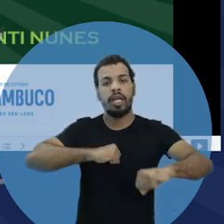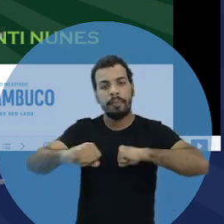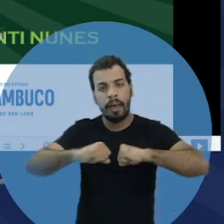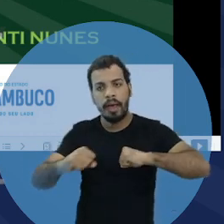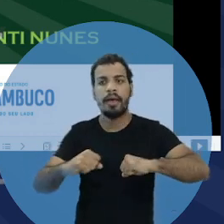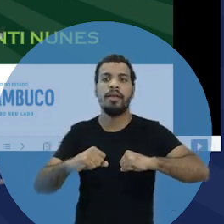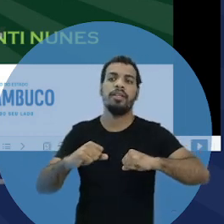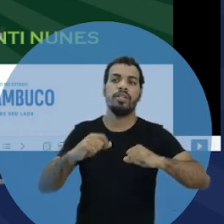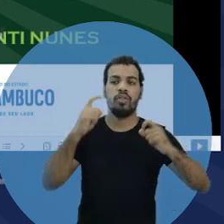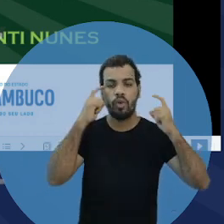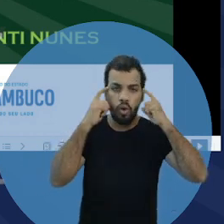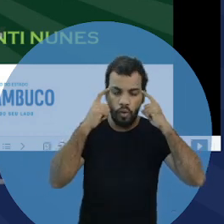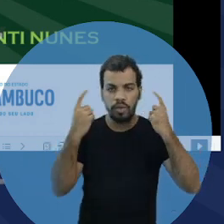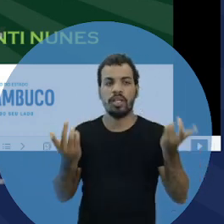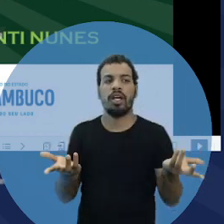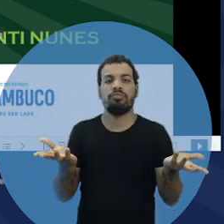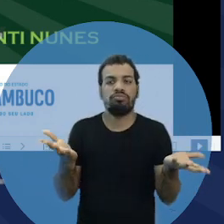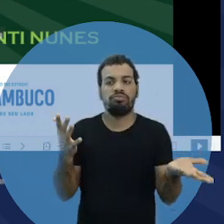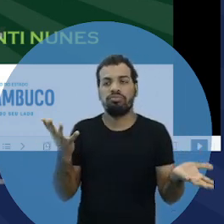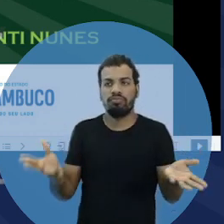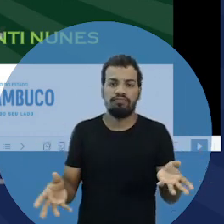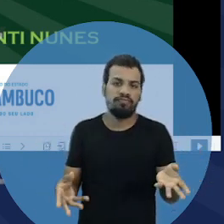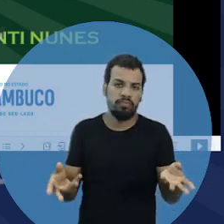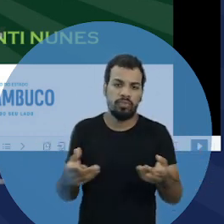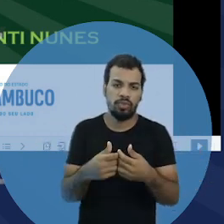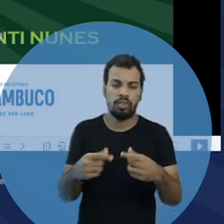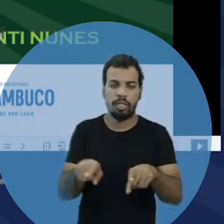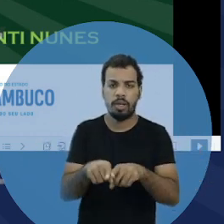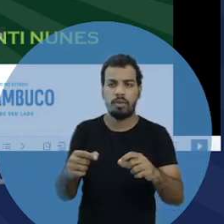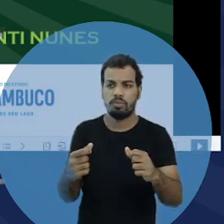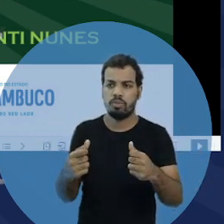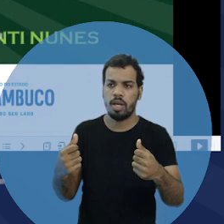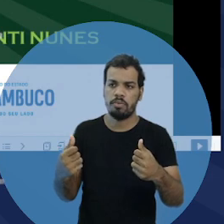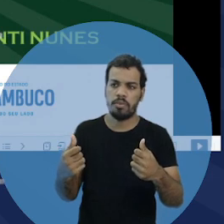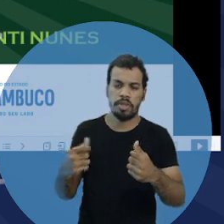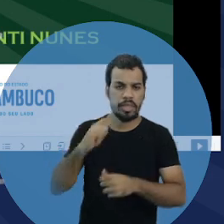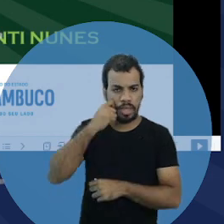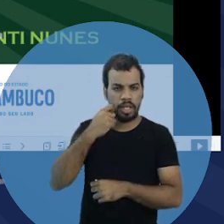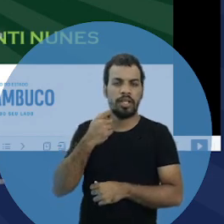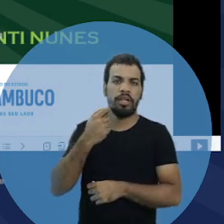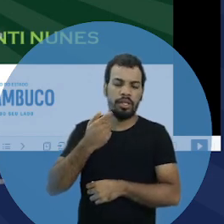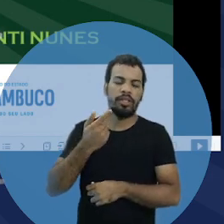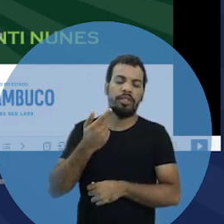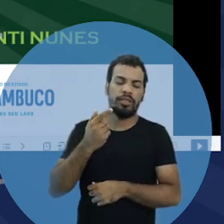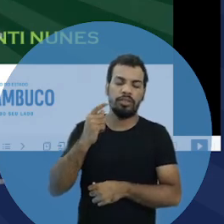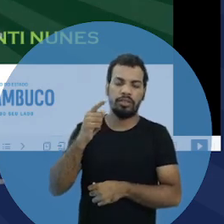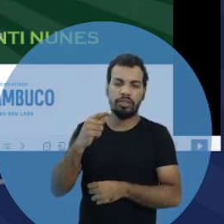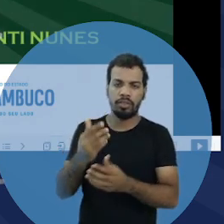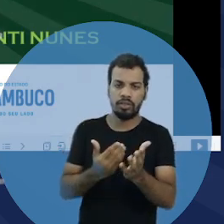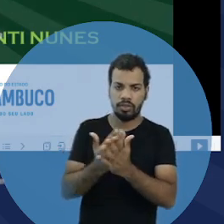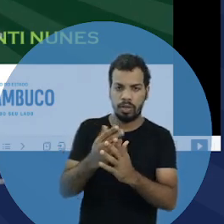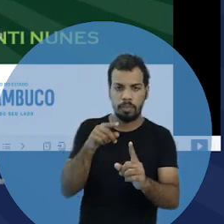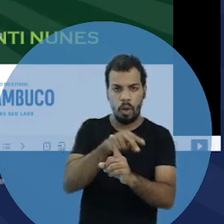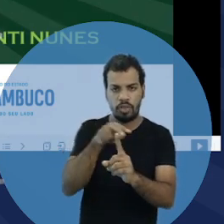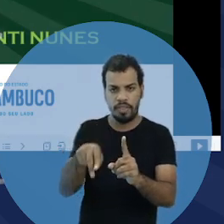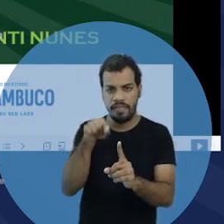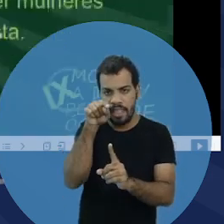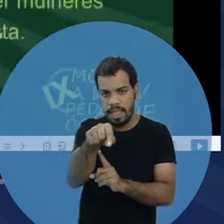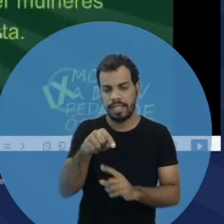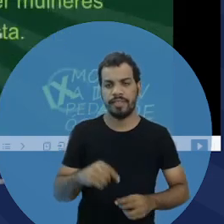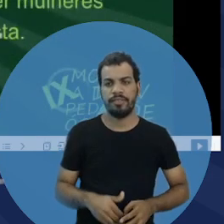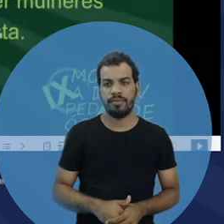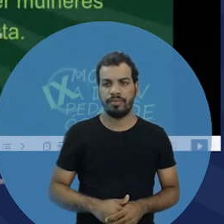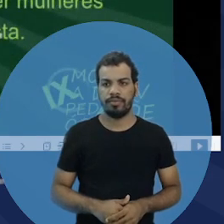os nossos estudos. E Papo de Pretas tem foi feito nessa perspectiva. Pode passar.